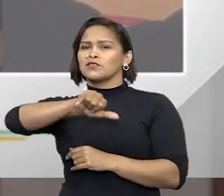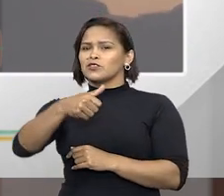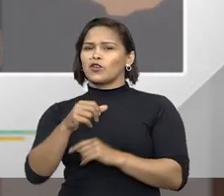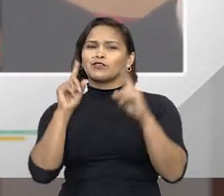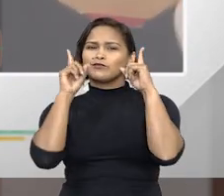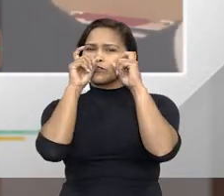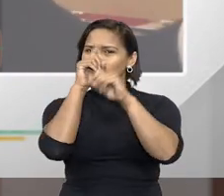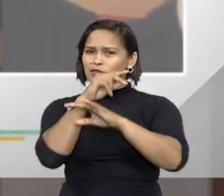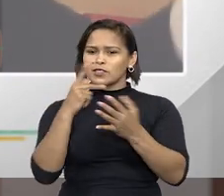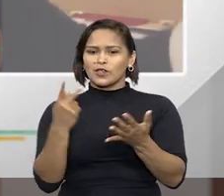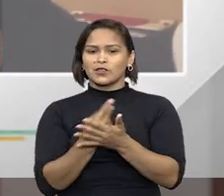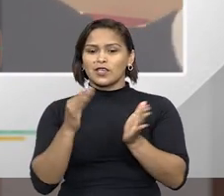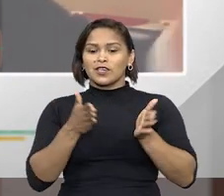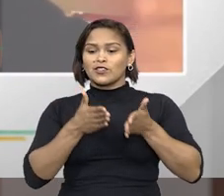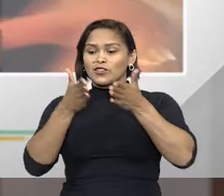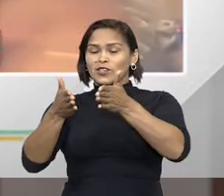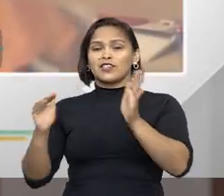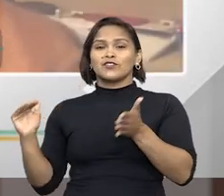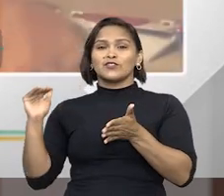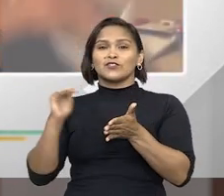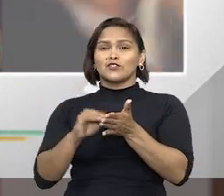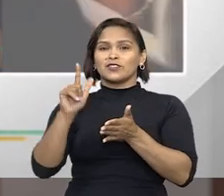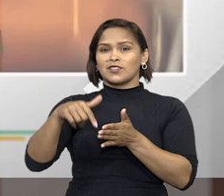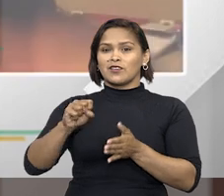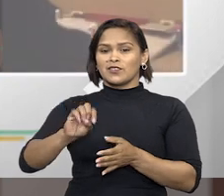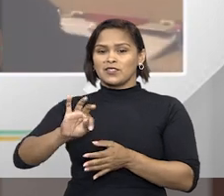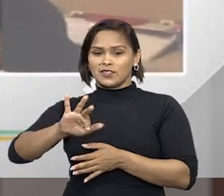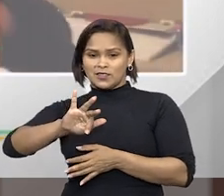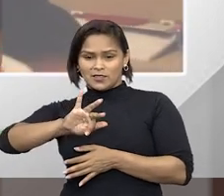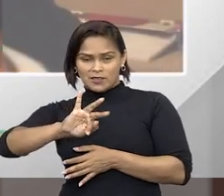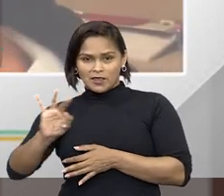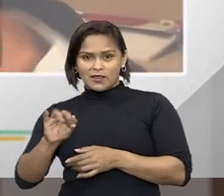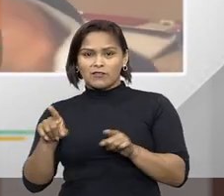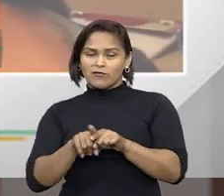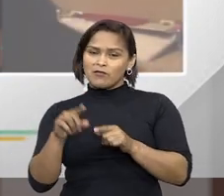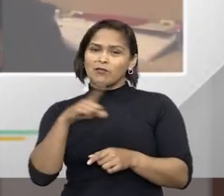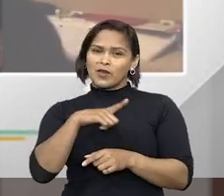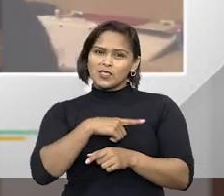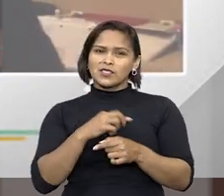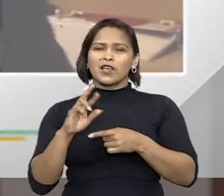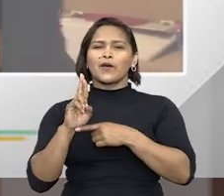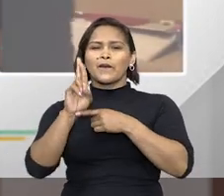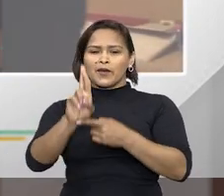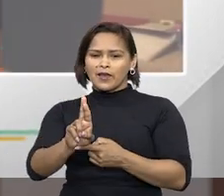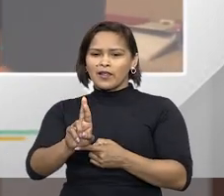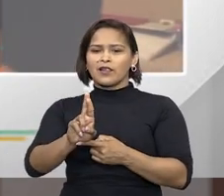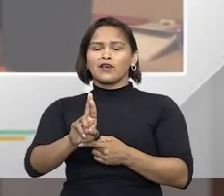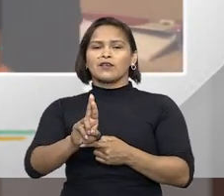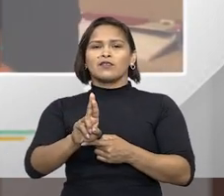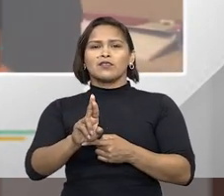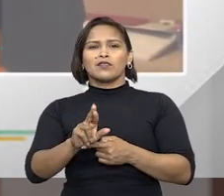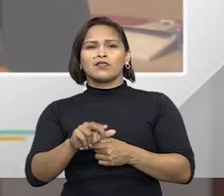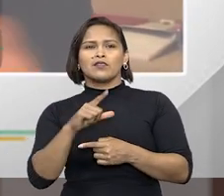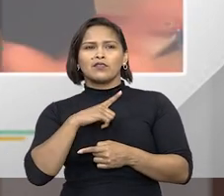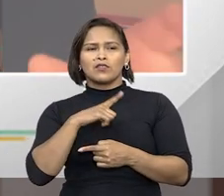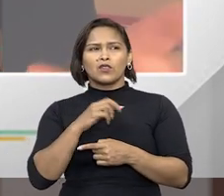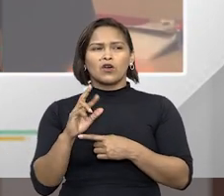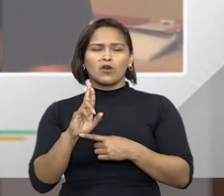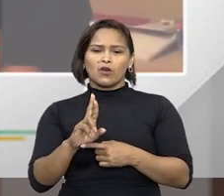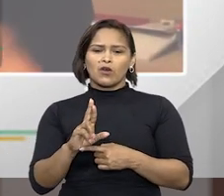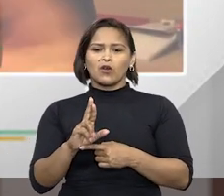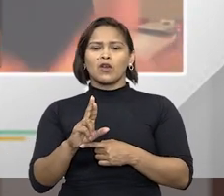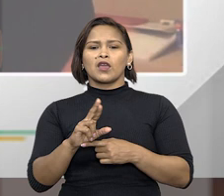Tribunal Federal. Mas há precedente lá de algum relator, para quem a impetração